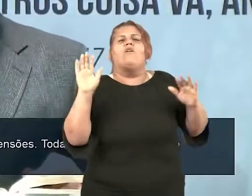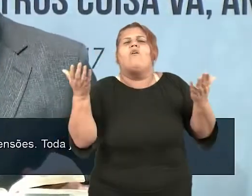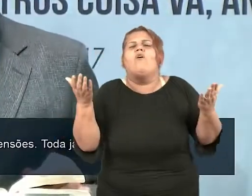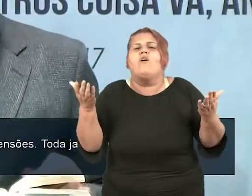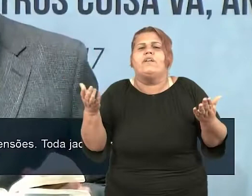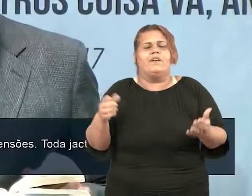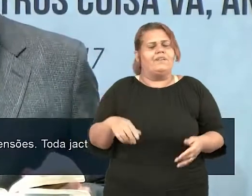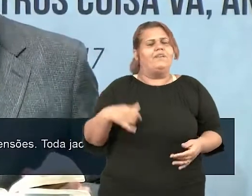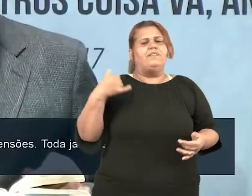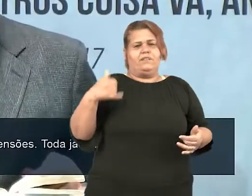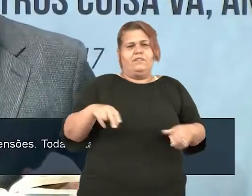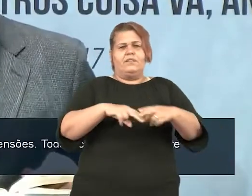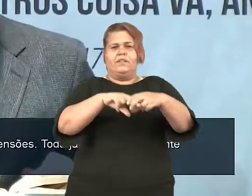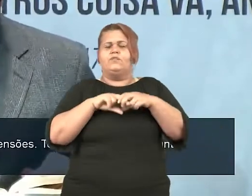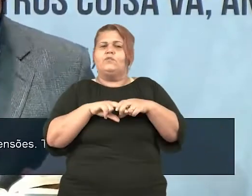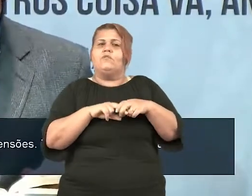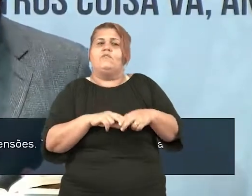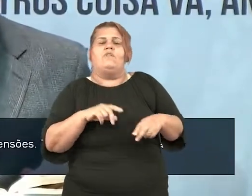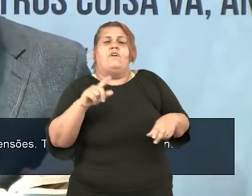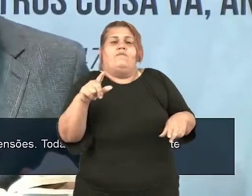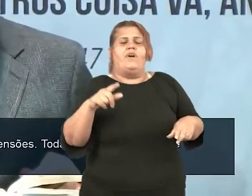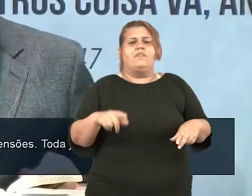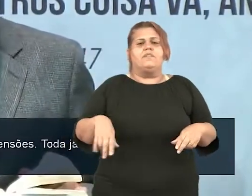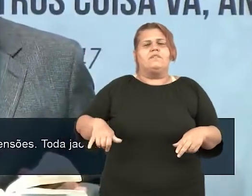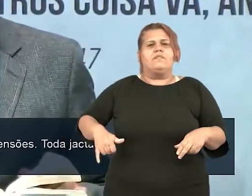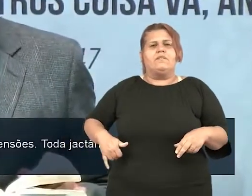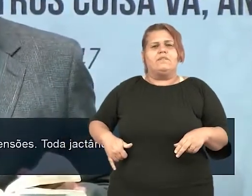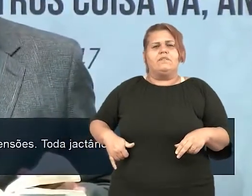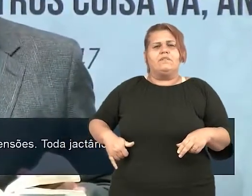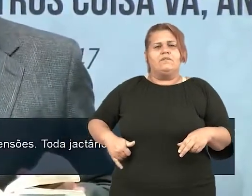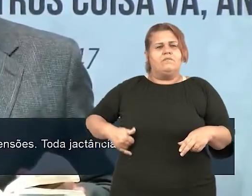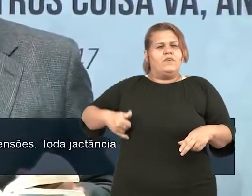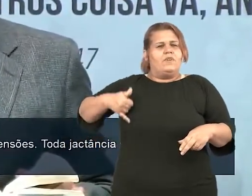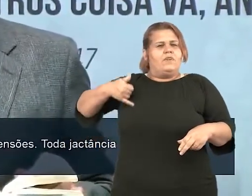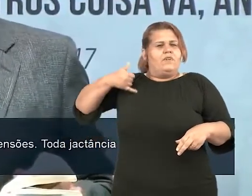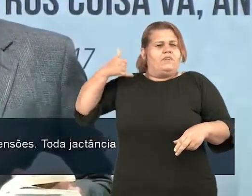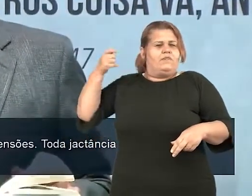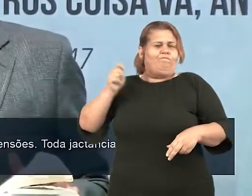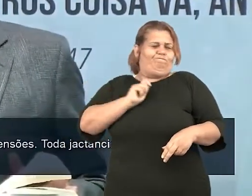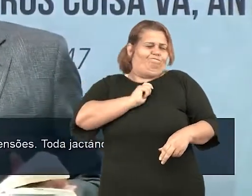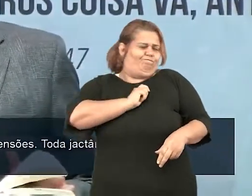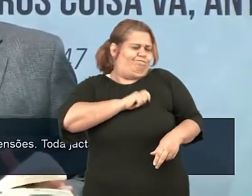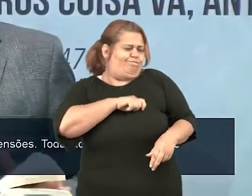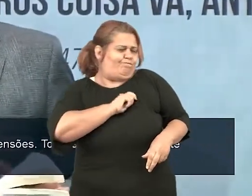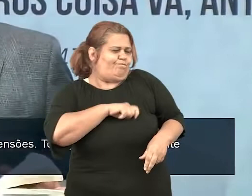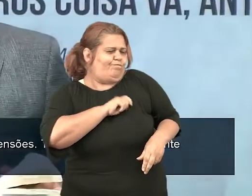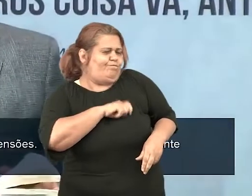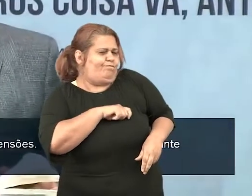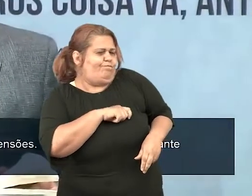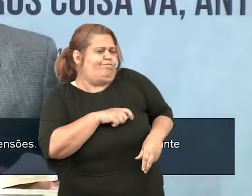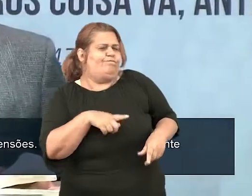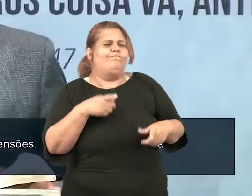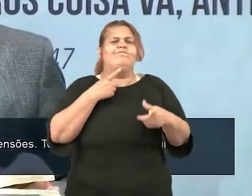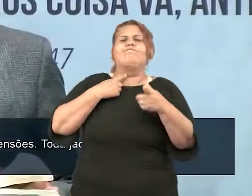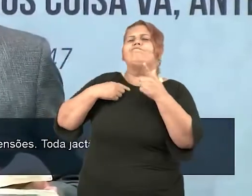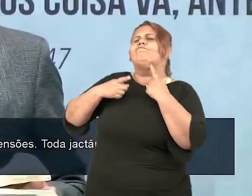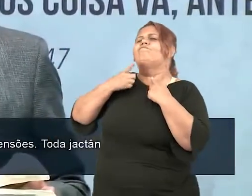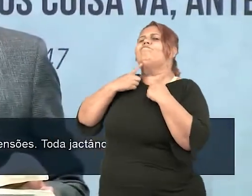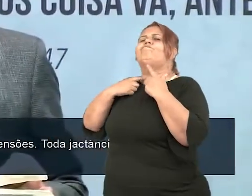Agora, entretanto, vos jactais das vossas arrogantes